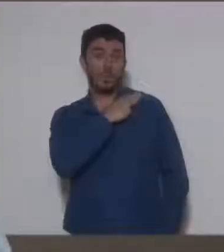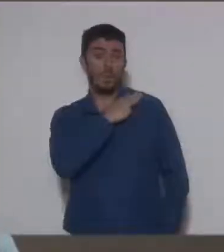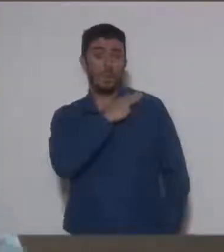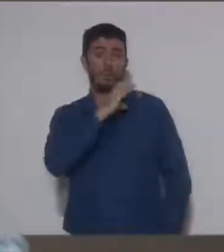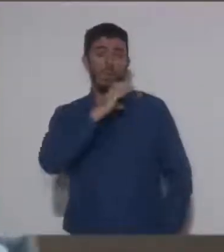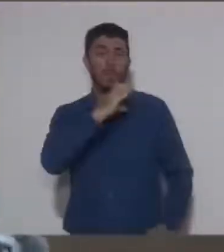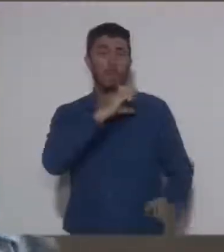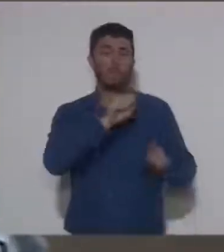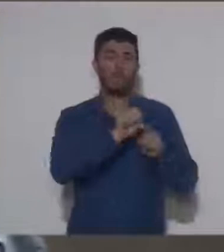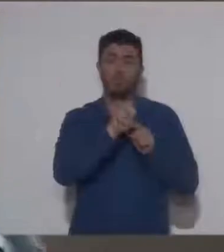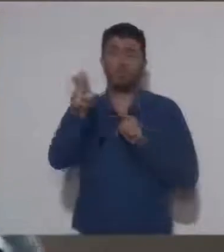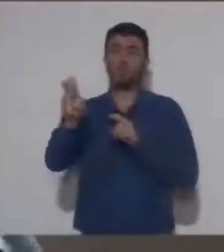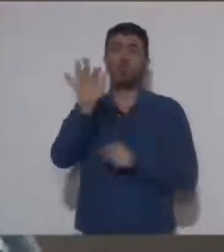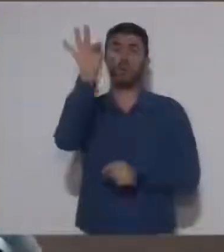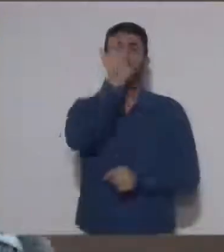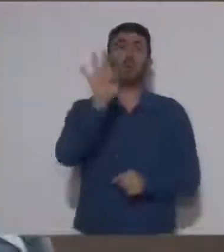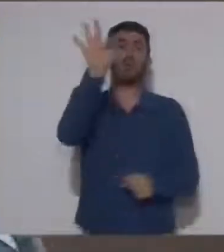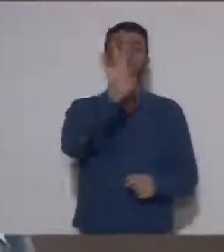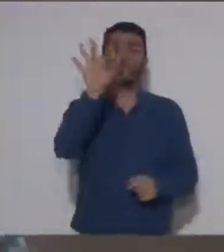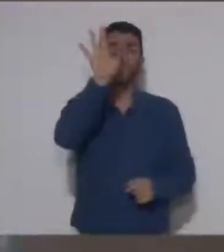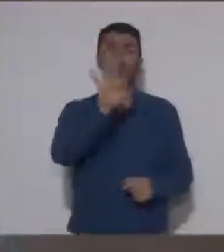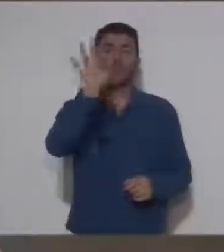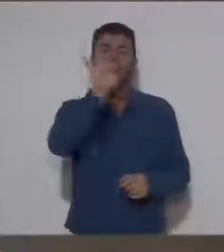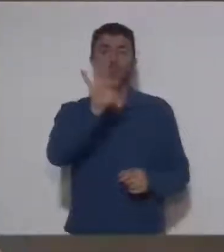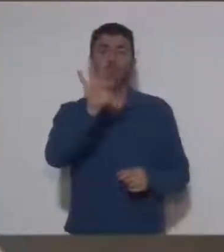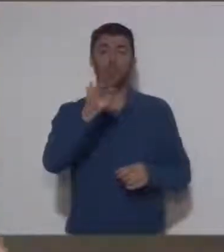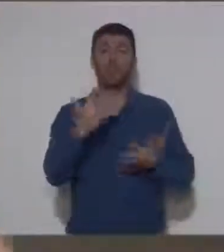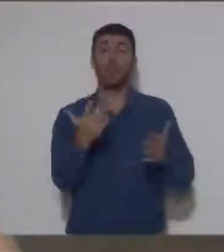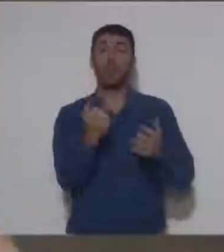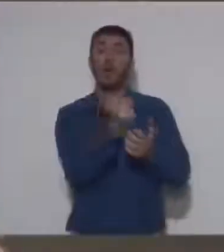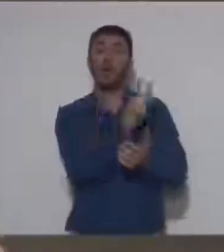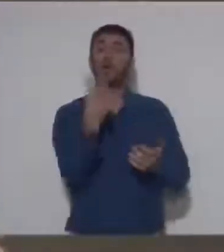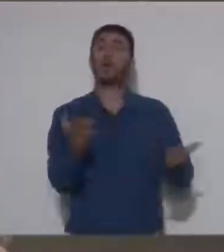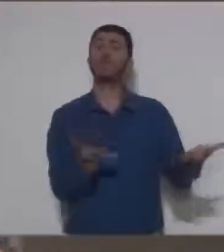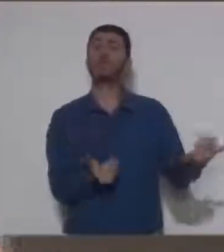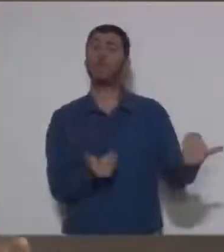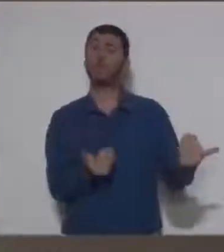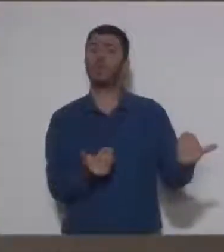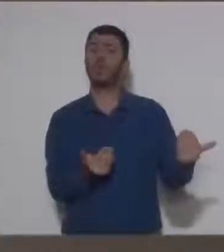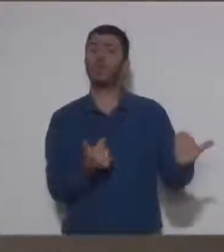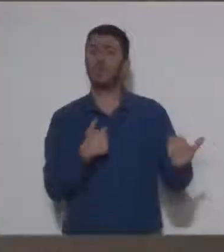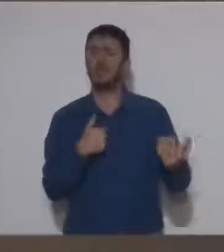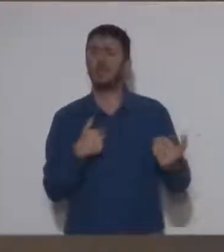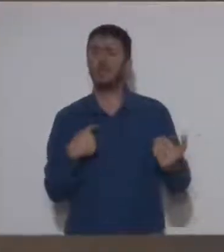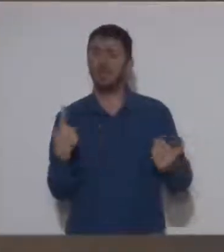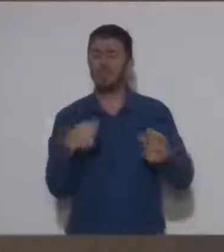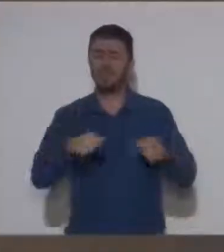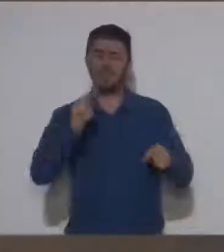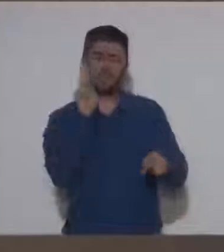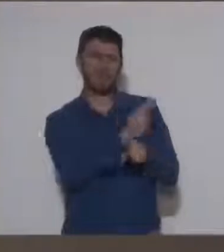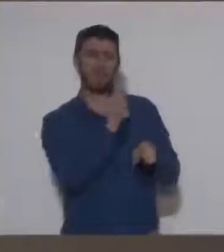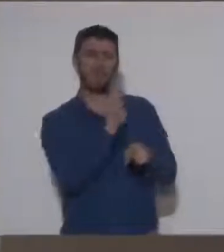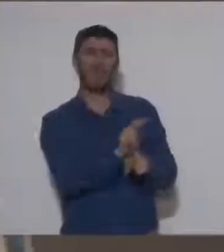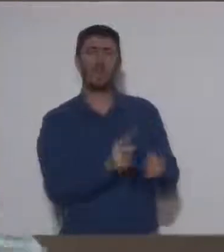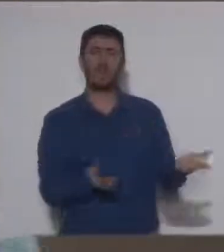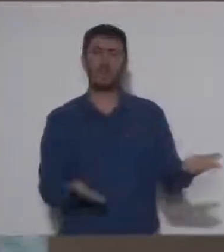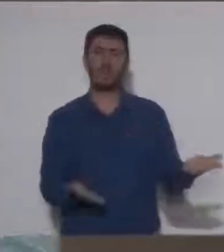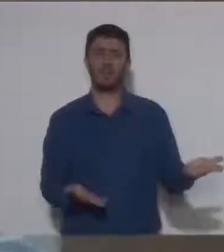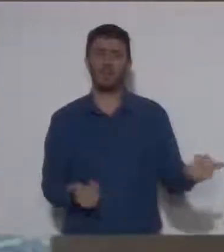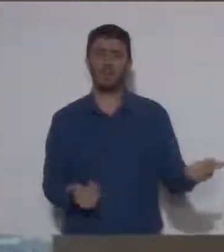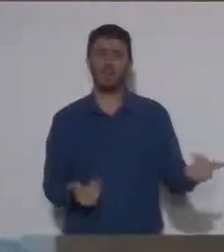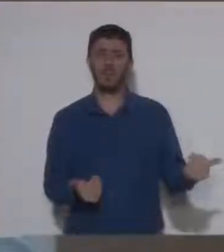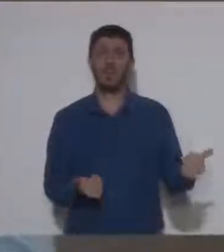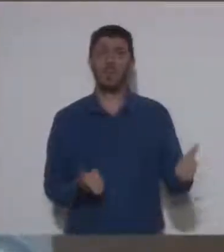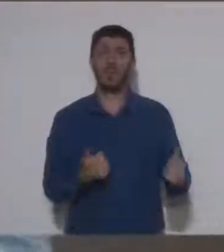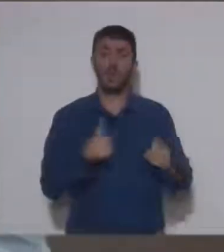para a gente pensar em quanto que é importante a gente cuidar desses nossos jovens. Para a gente ter uma ideia, coloca a primeira